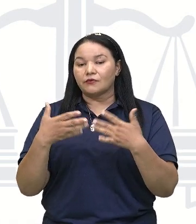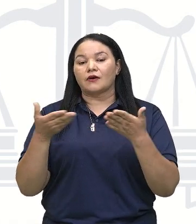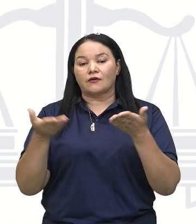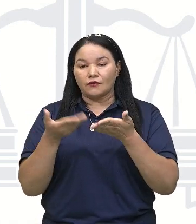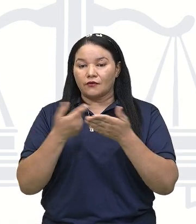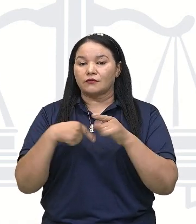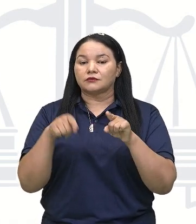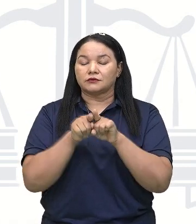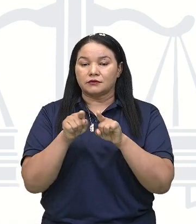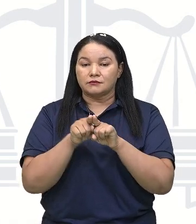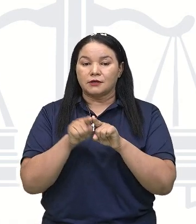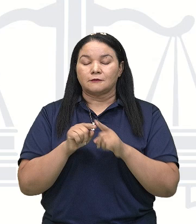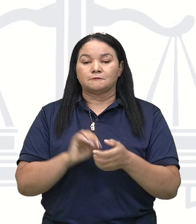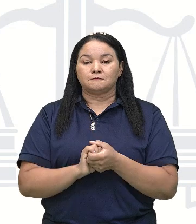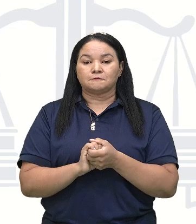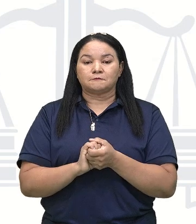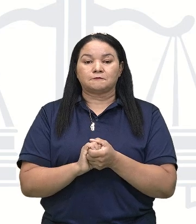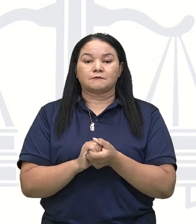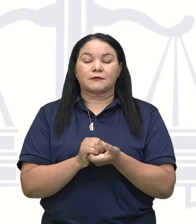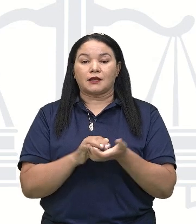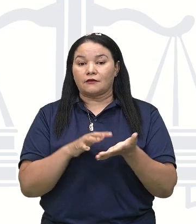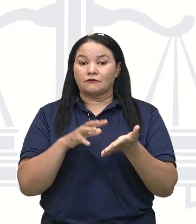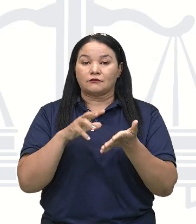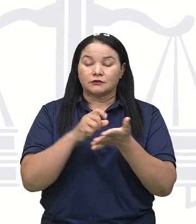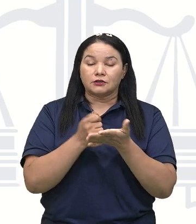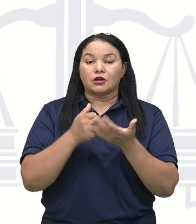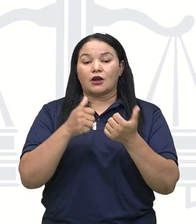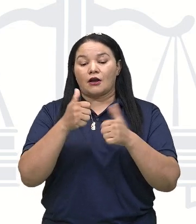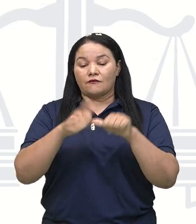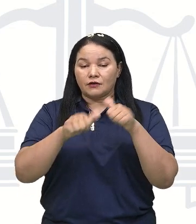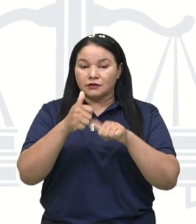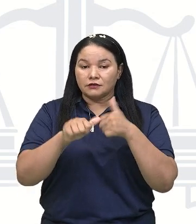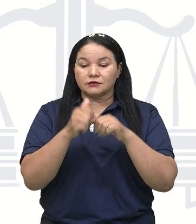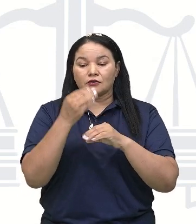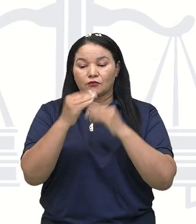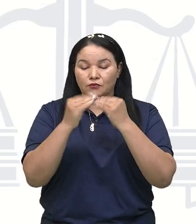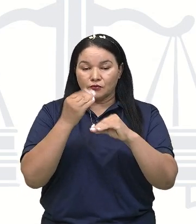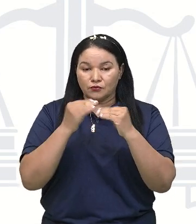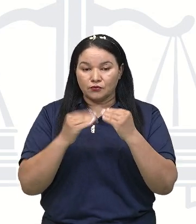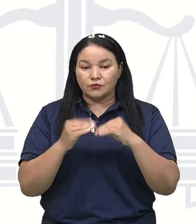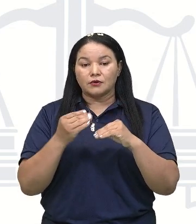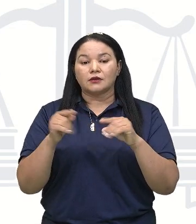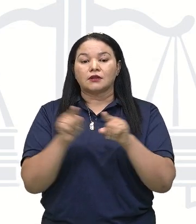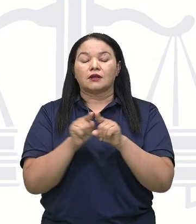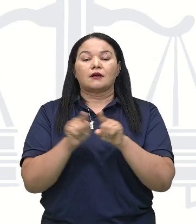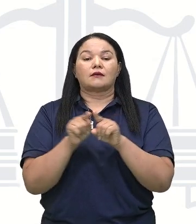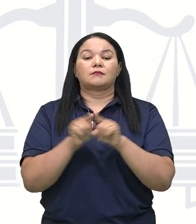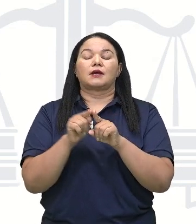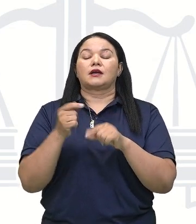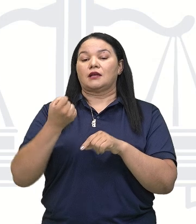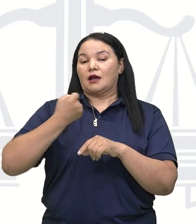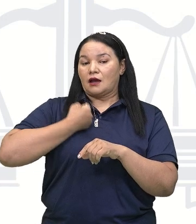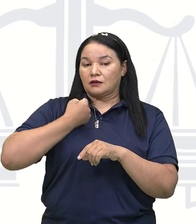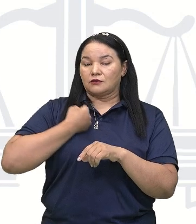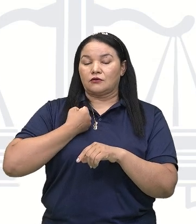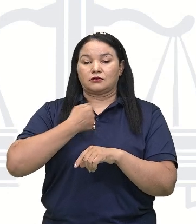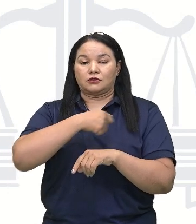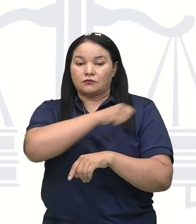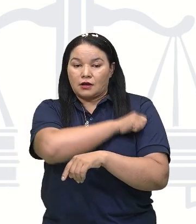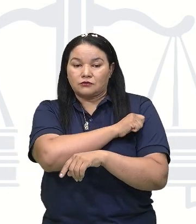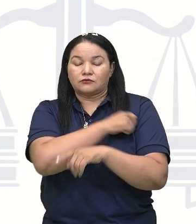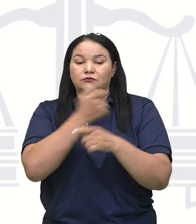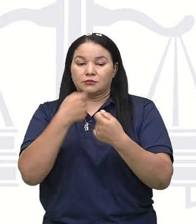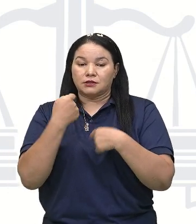nas frequências, no cadastramento das avaliações. Quando você atribuir as notas, também vai aparecer